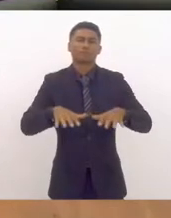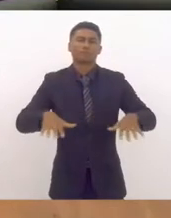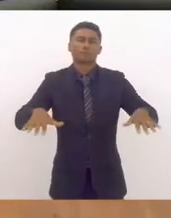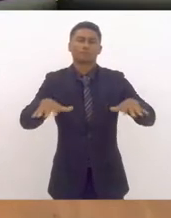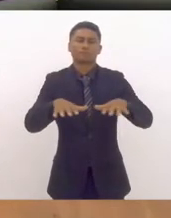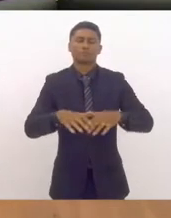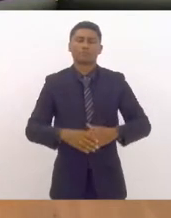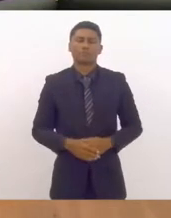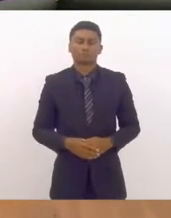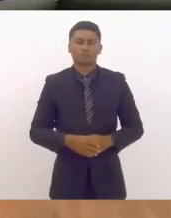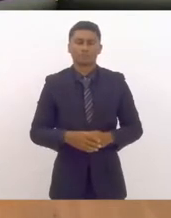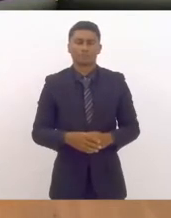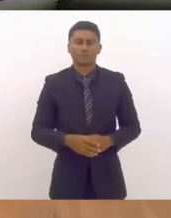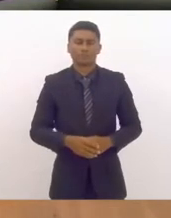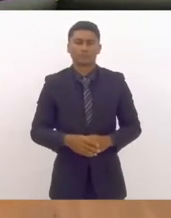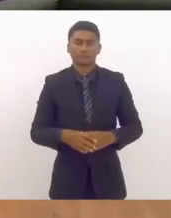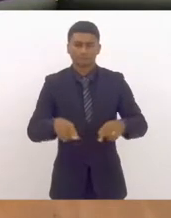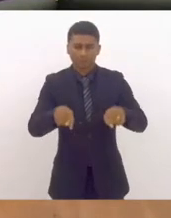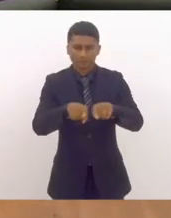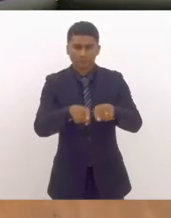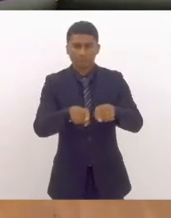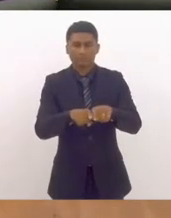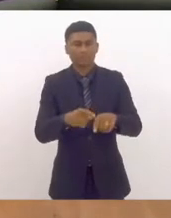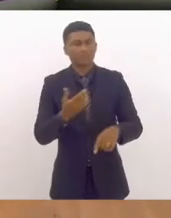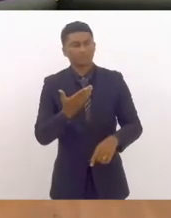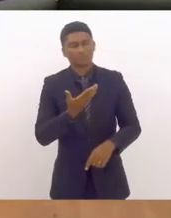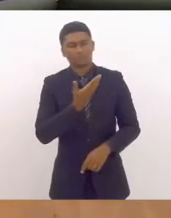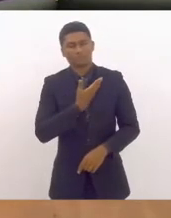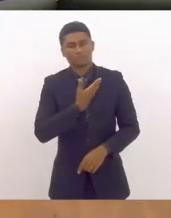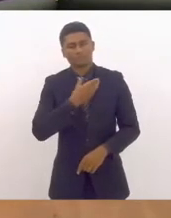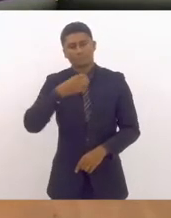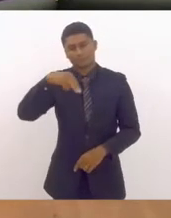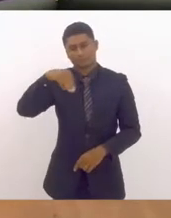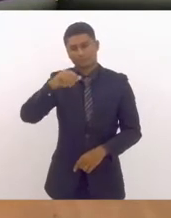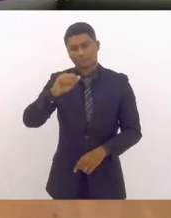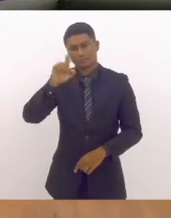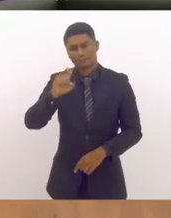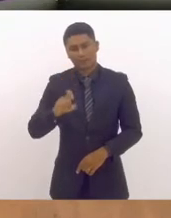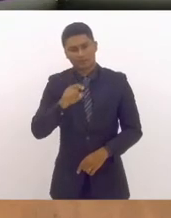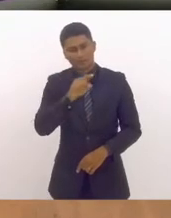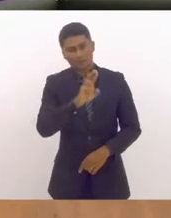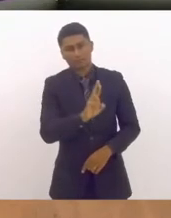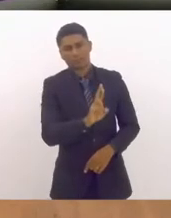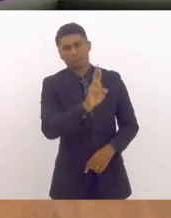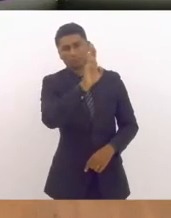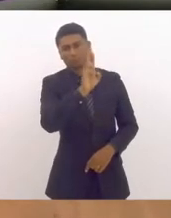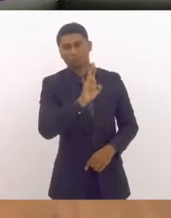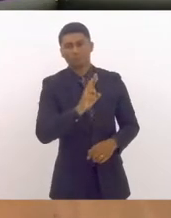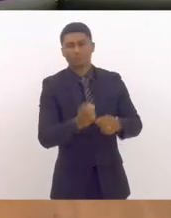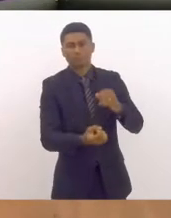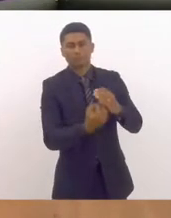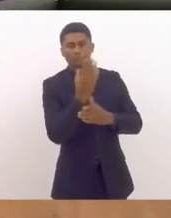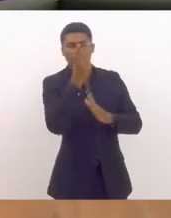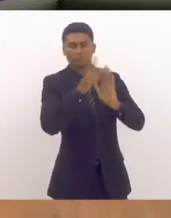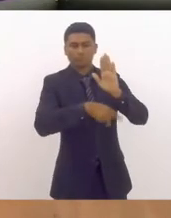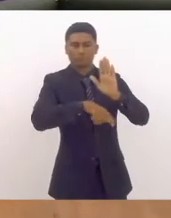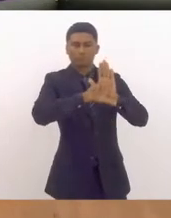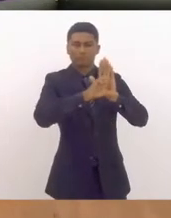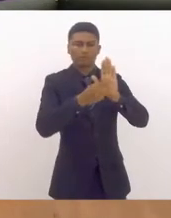agradecer ao companheiro Max, que encabeçou esse projeto de lei para